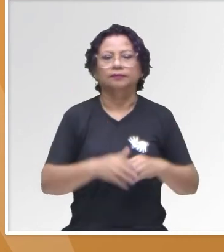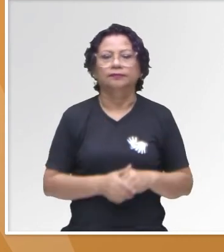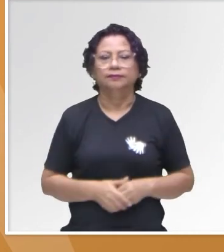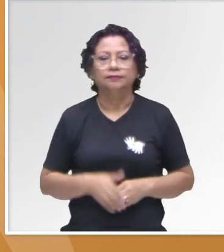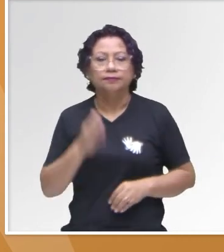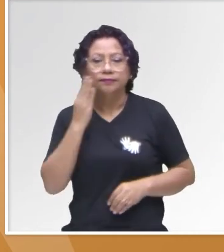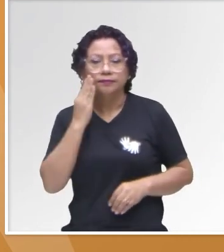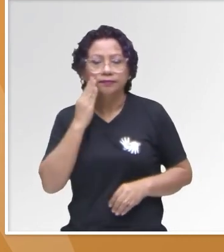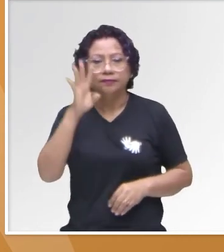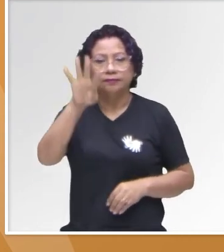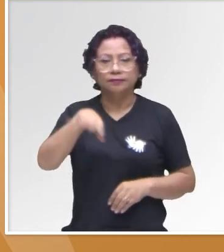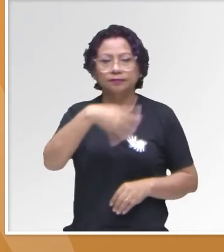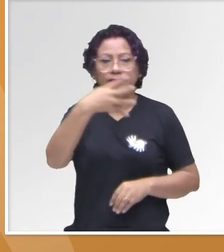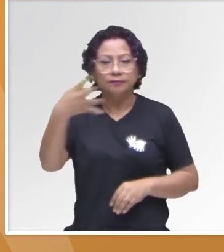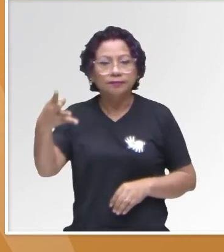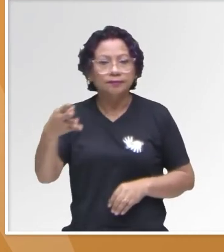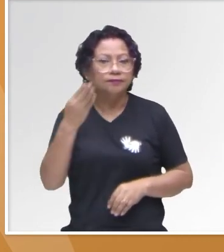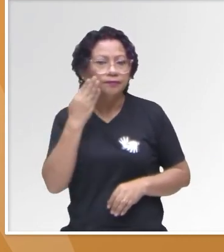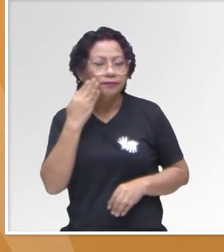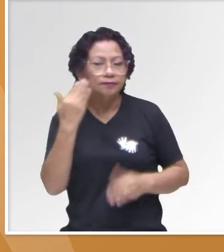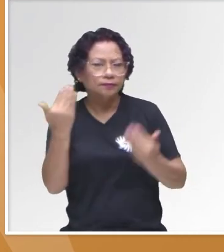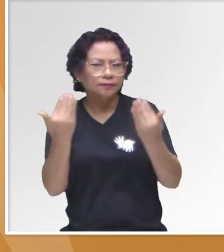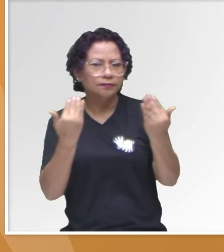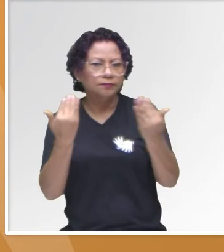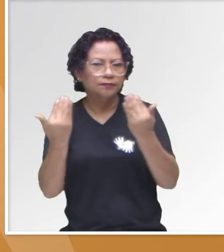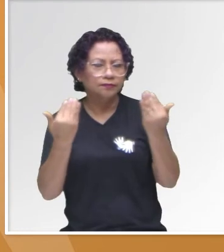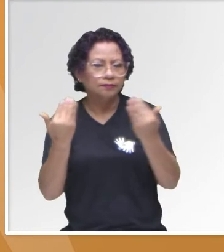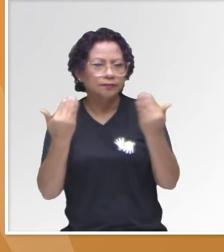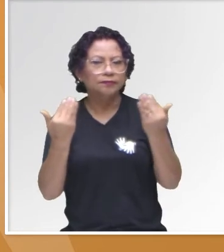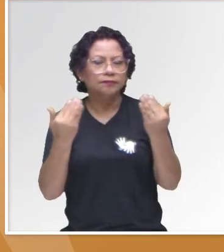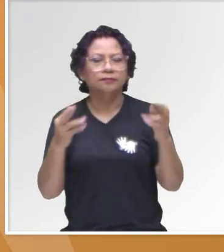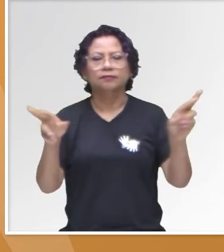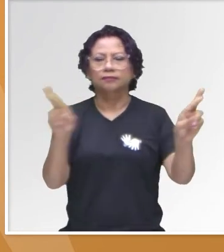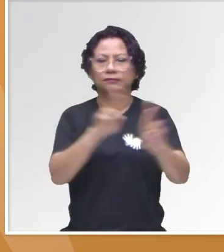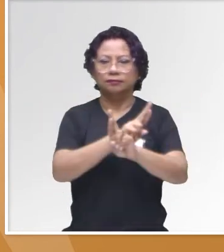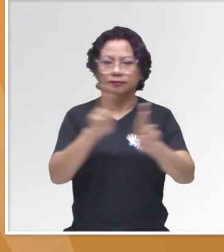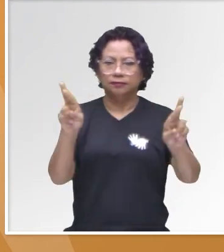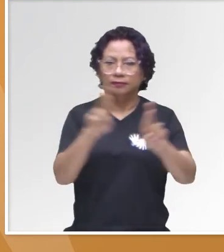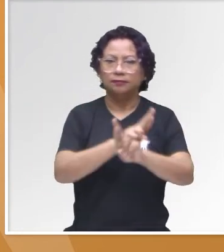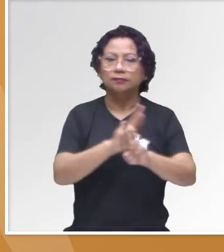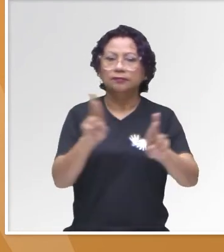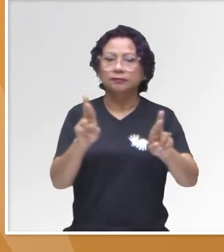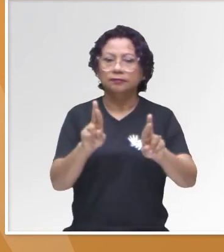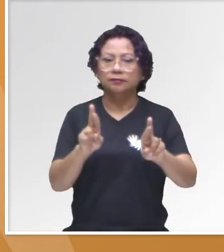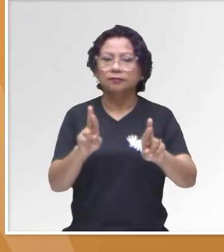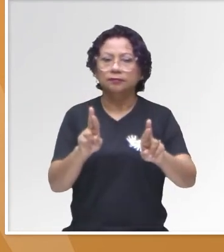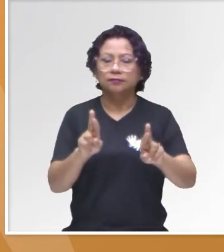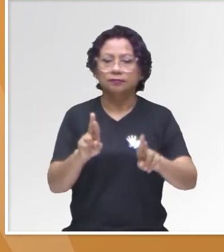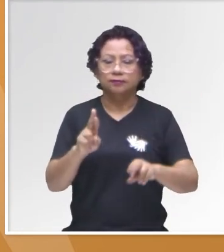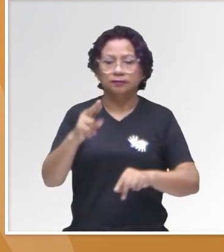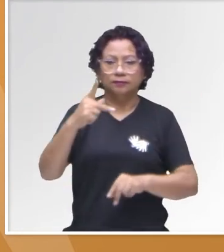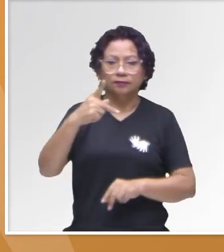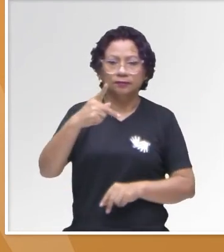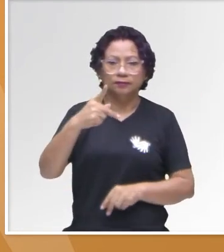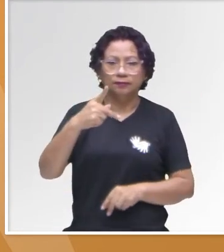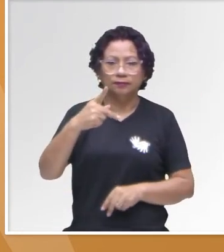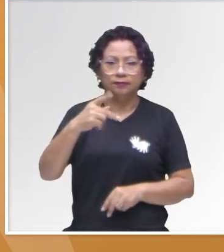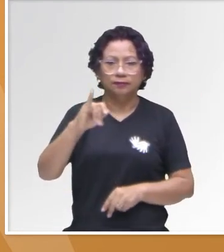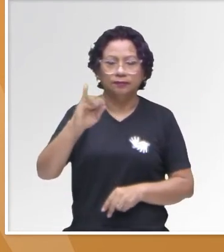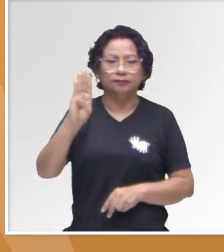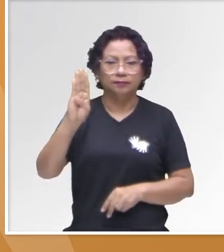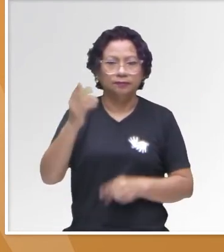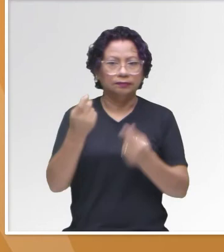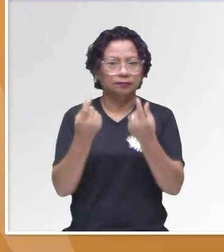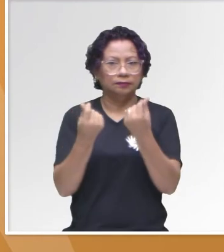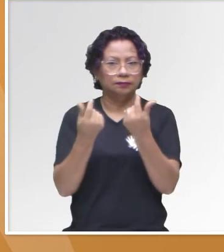vocês, apenas para a gente fazer um comparativo, né, com relação ao PIB, né, que é o Produto Interno Bruto desses países.